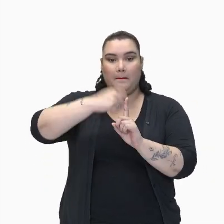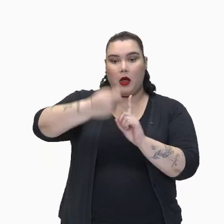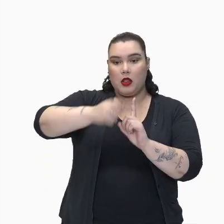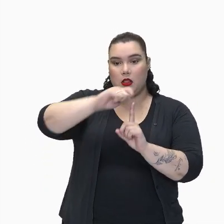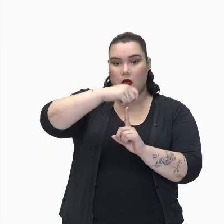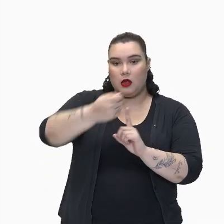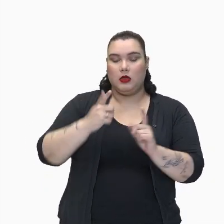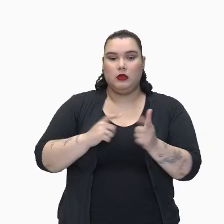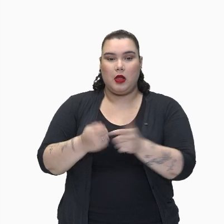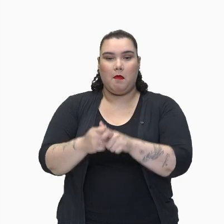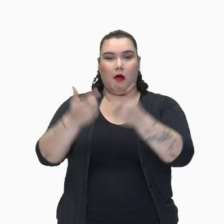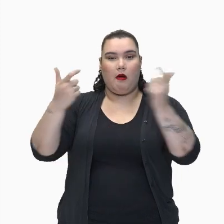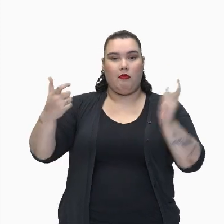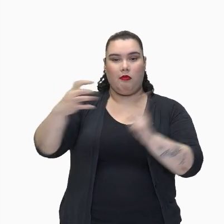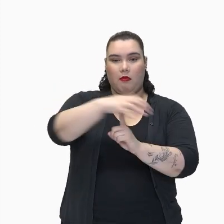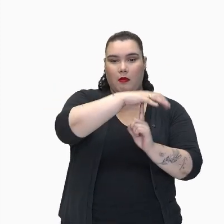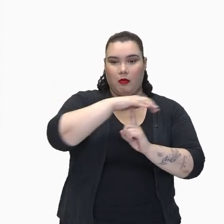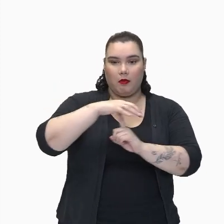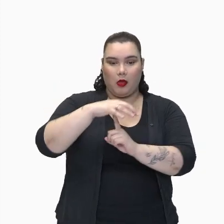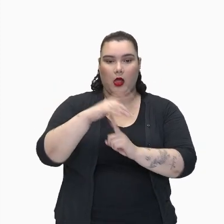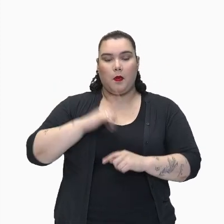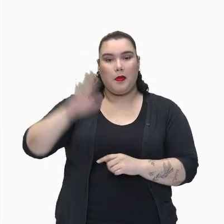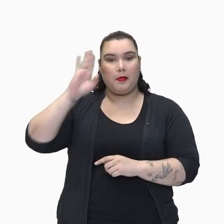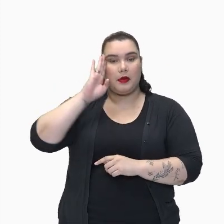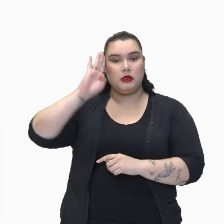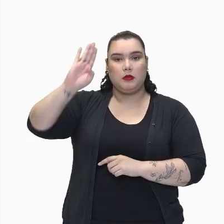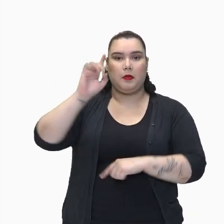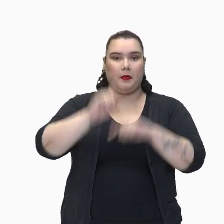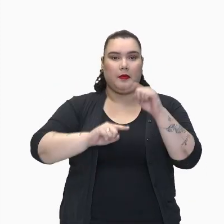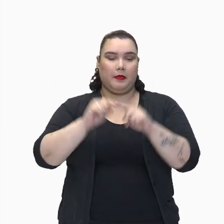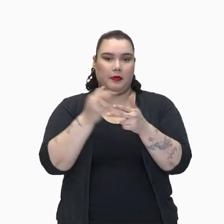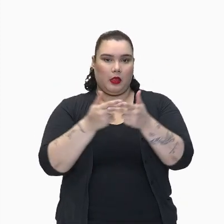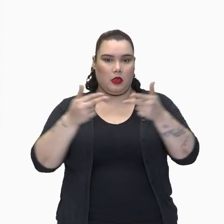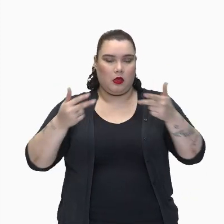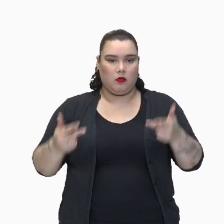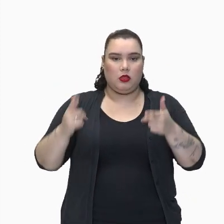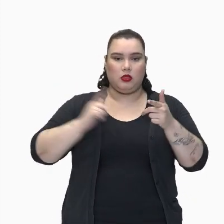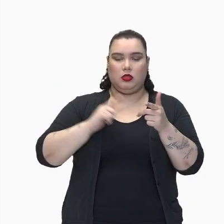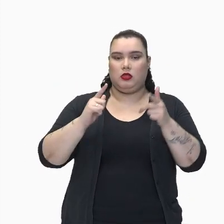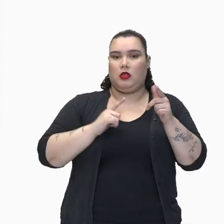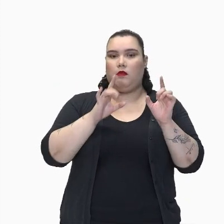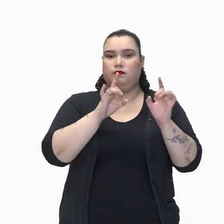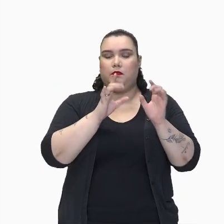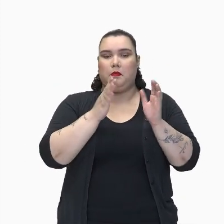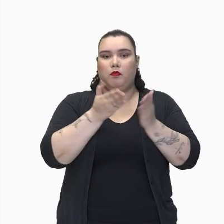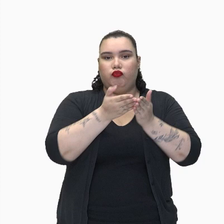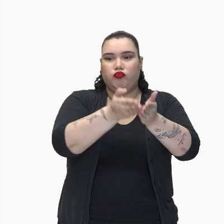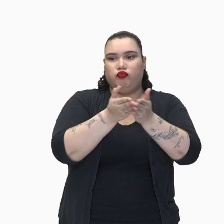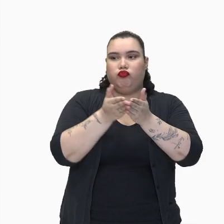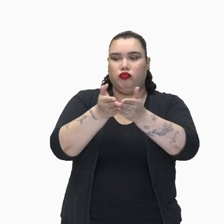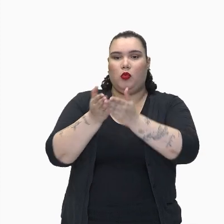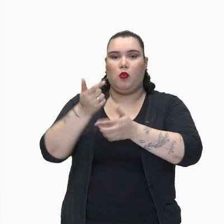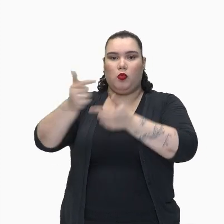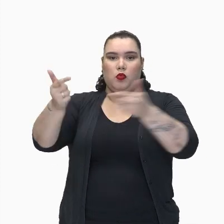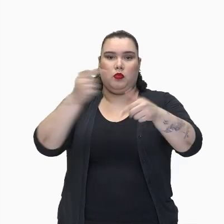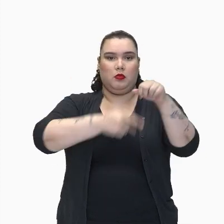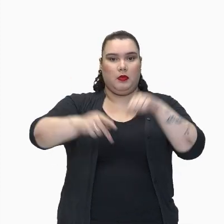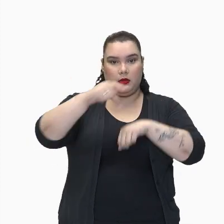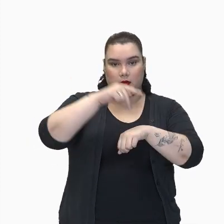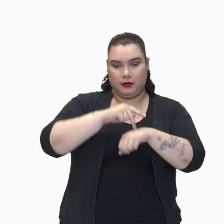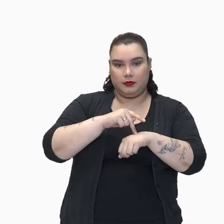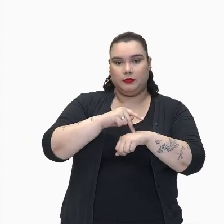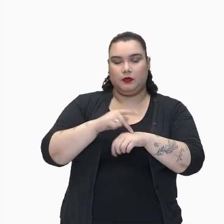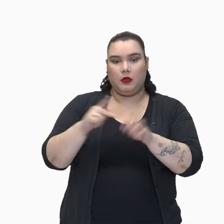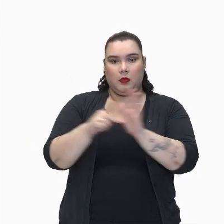cultivados em grandes fazendas estão entre os principais produtos que são exportados da